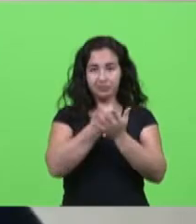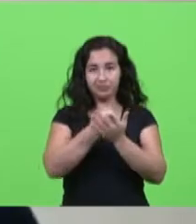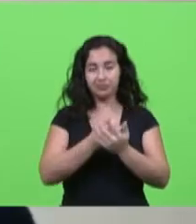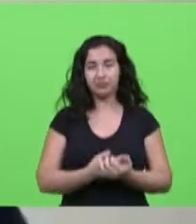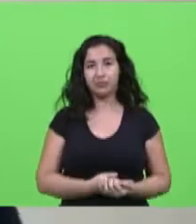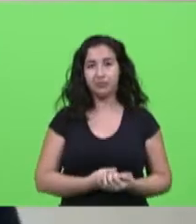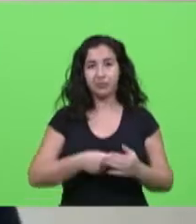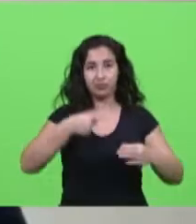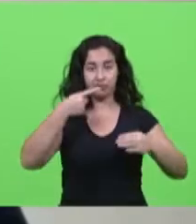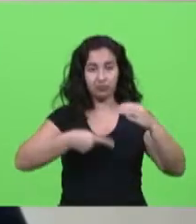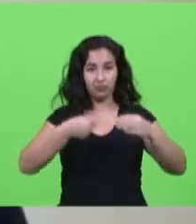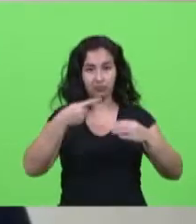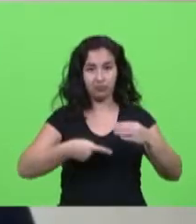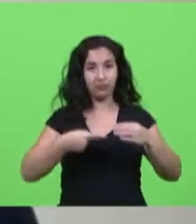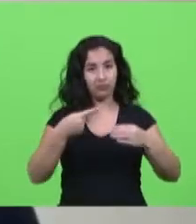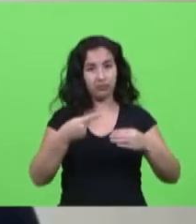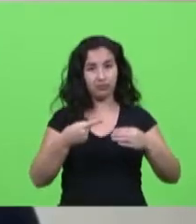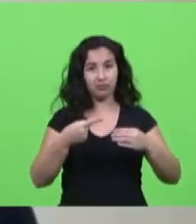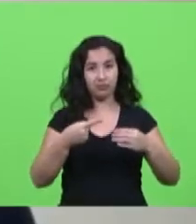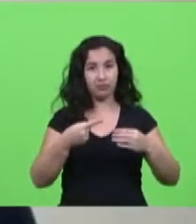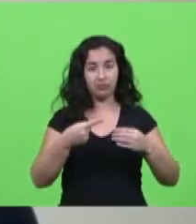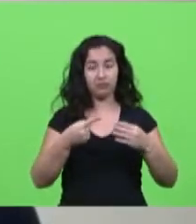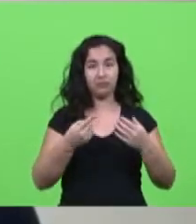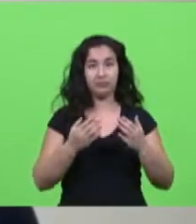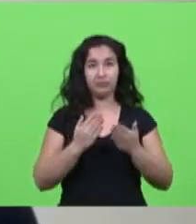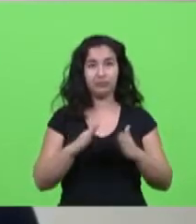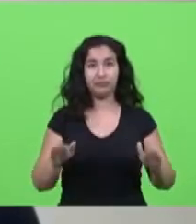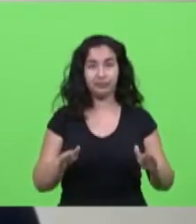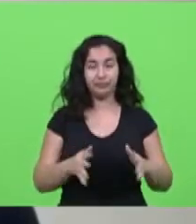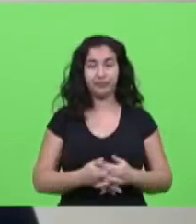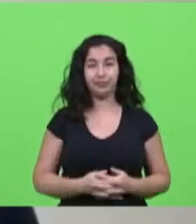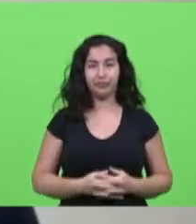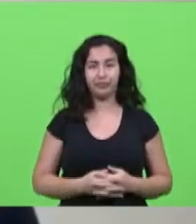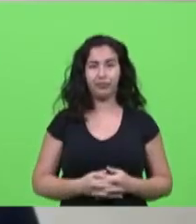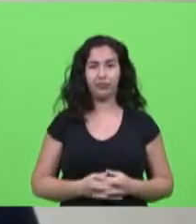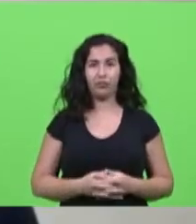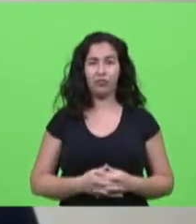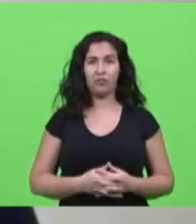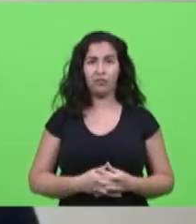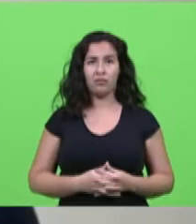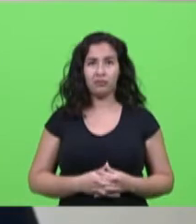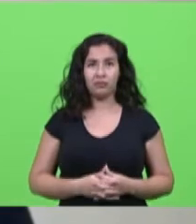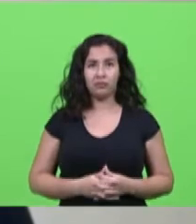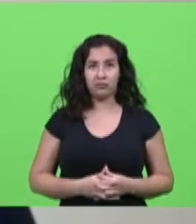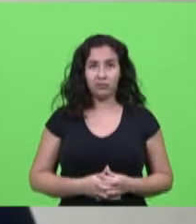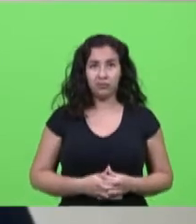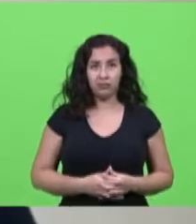Encerrada a discussão, então vamos à votação. Senhor presidente, uma questão de ordem, por gentileza, Fernando. É a